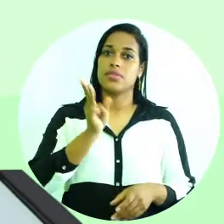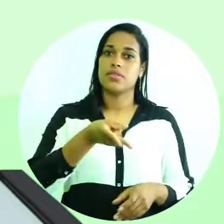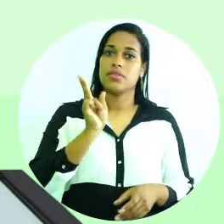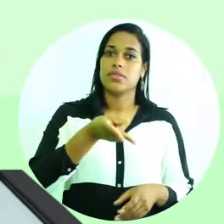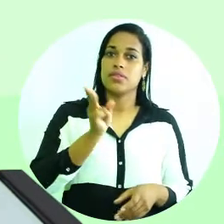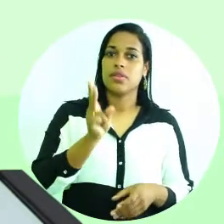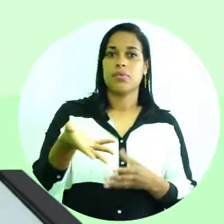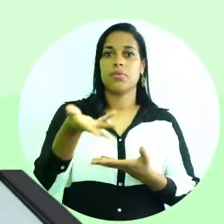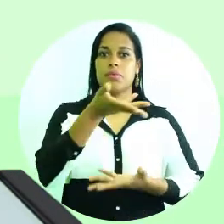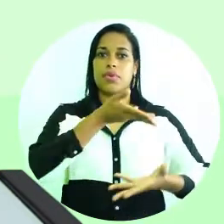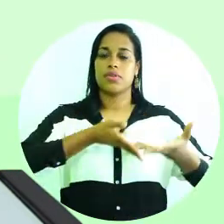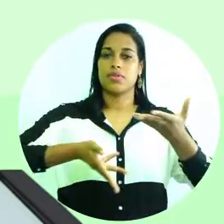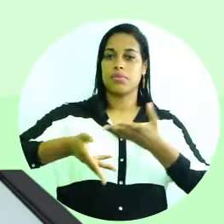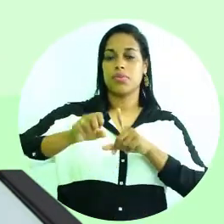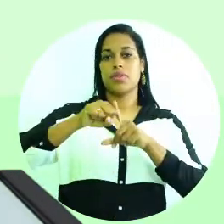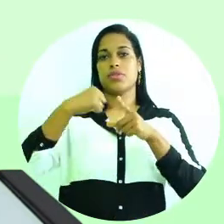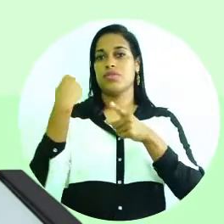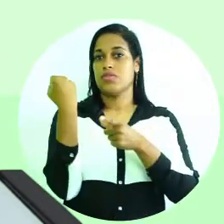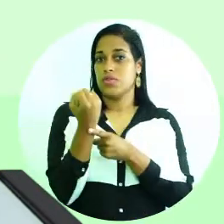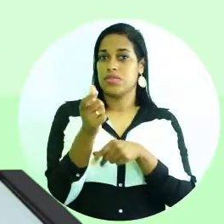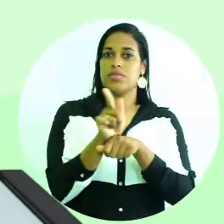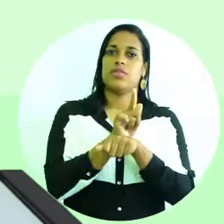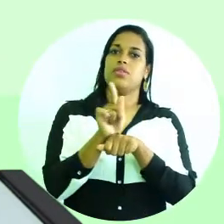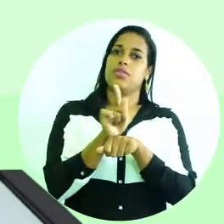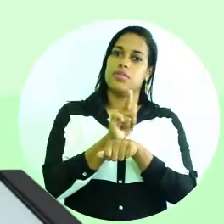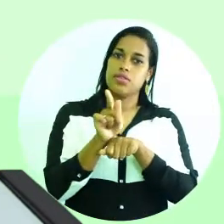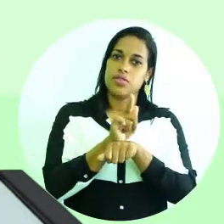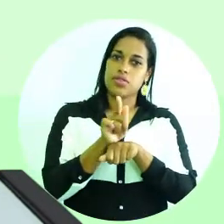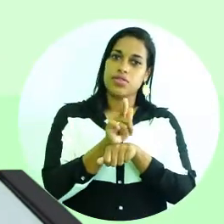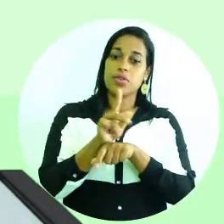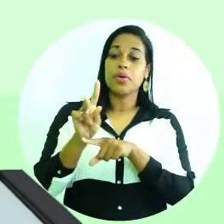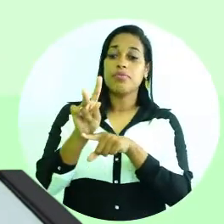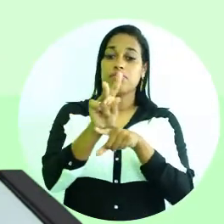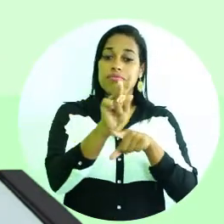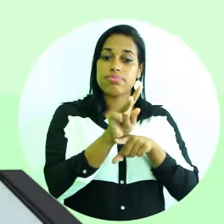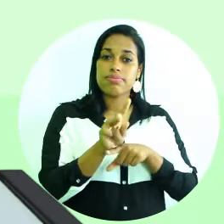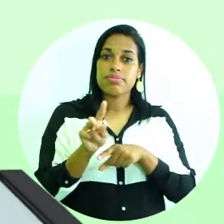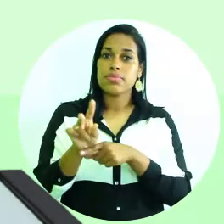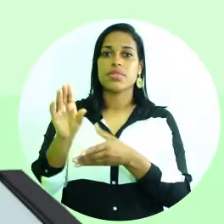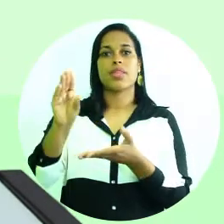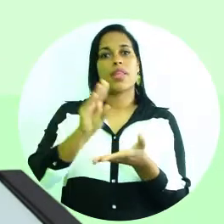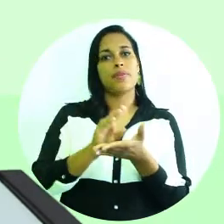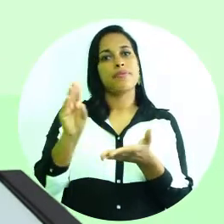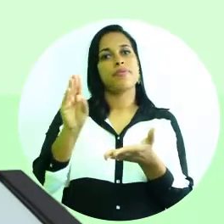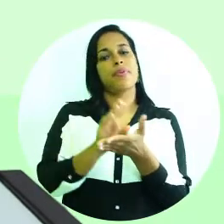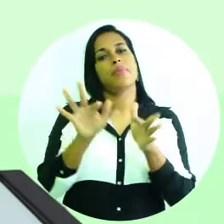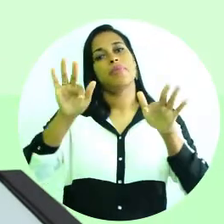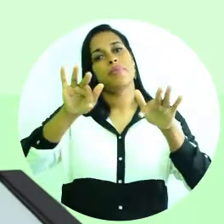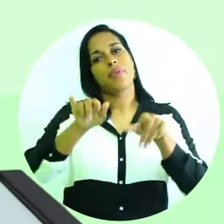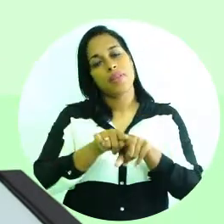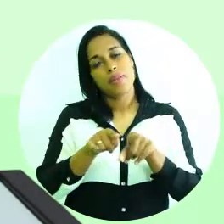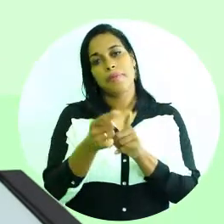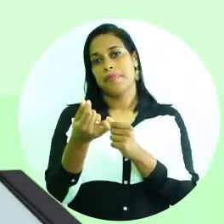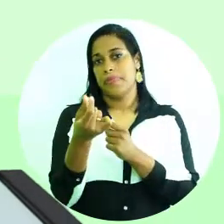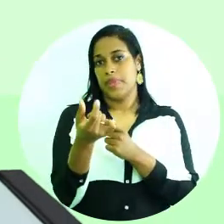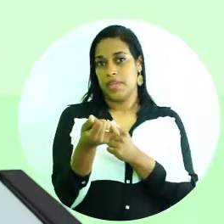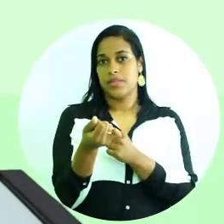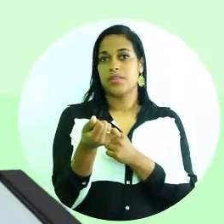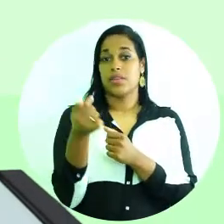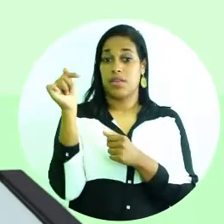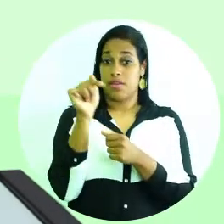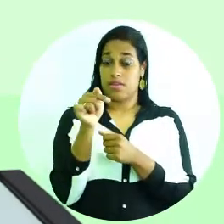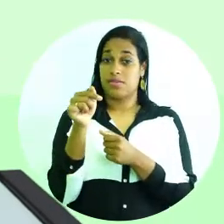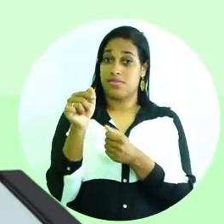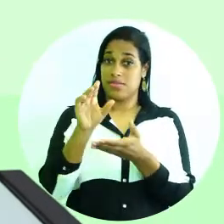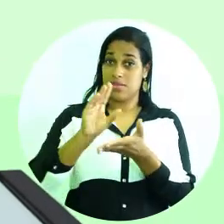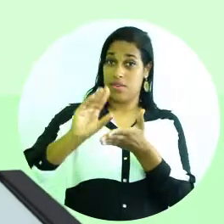estar participando a sociedade na gestão e fiscalização dos recursos financeiros.